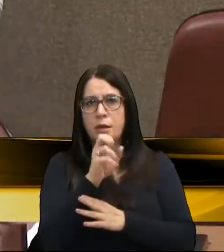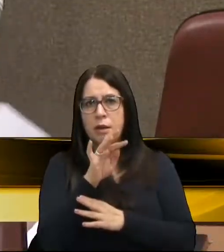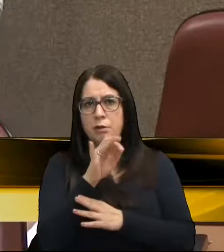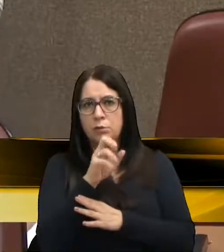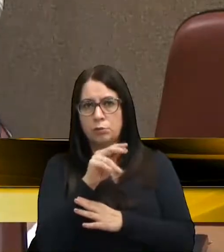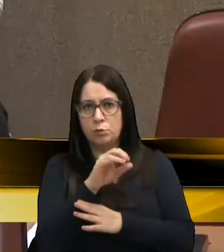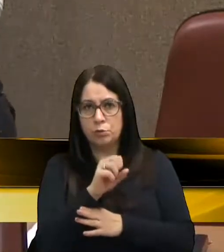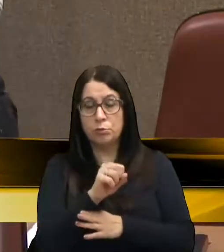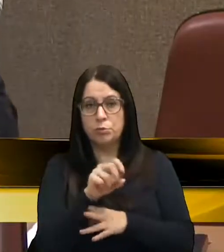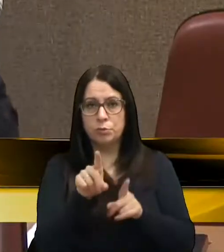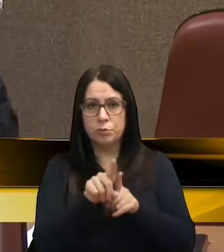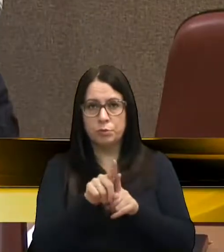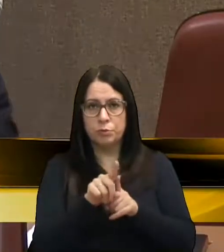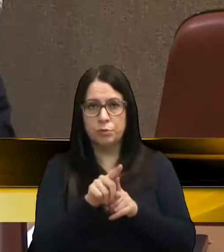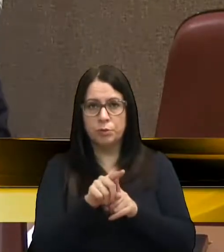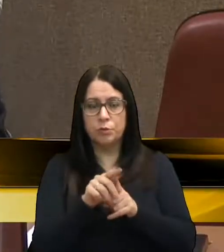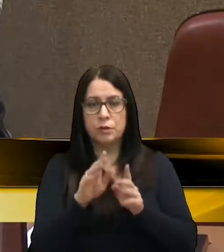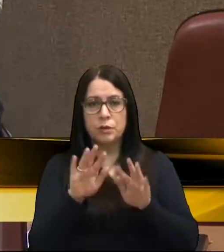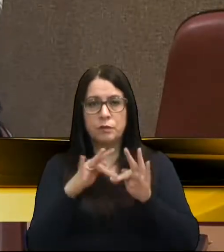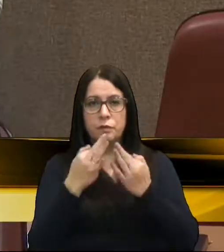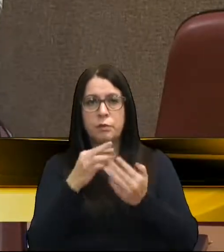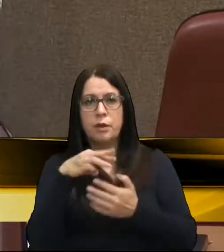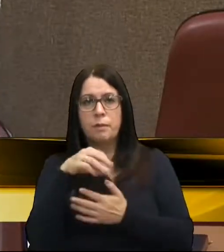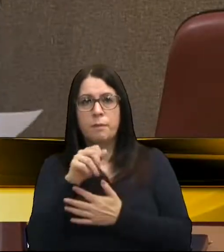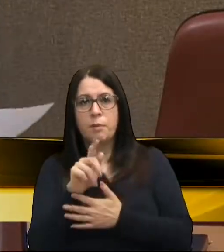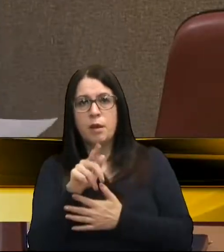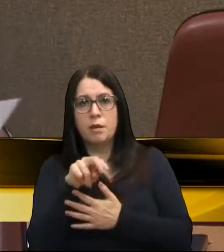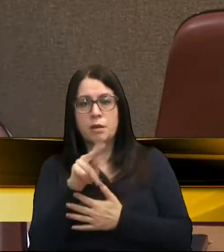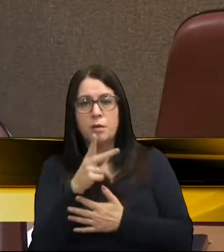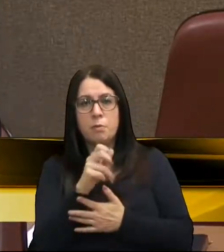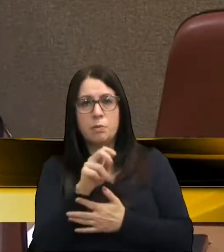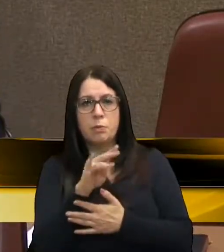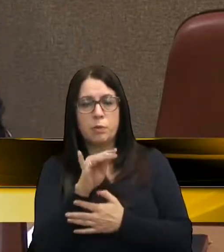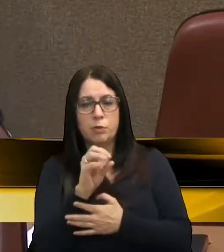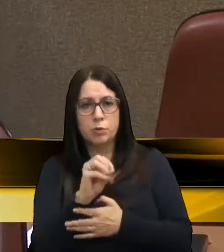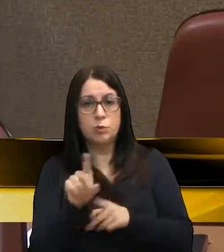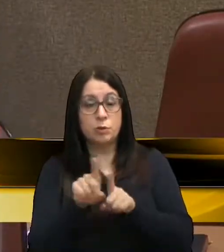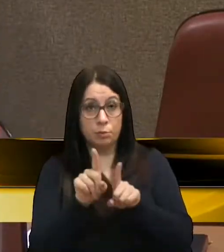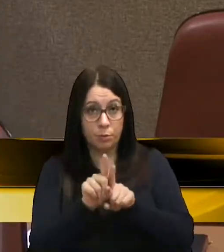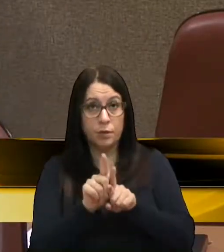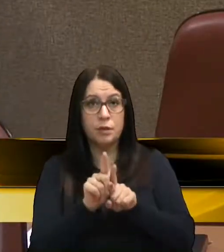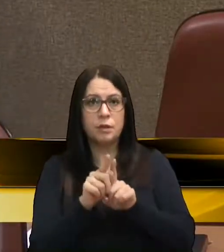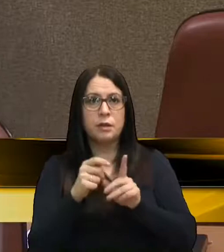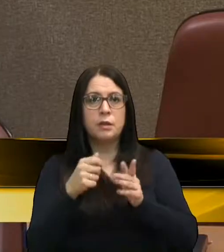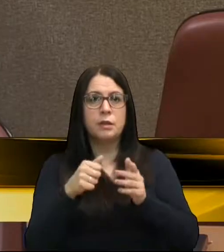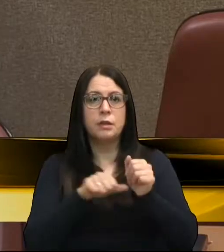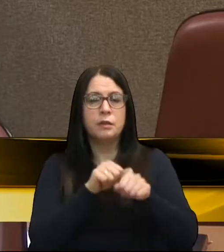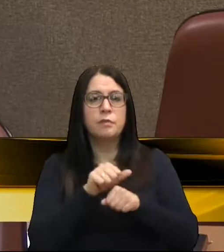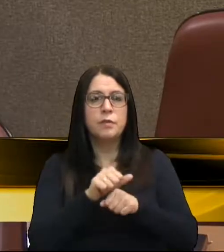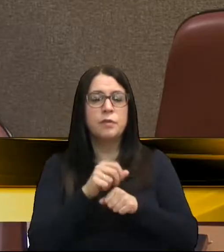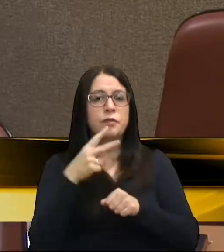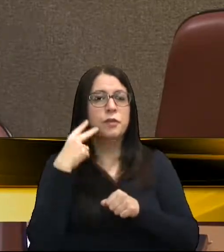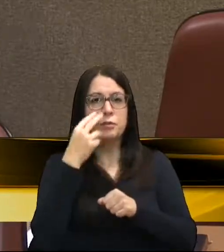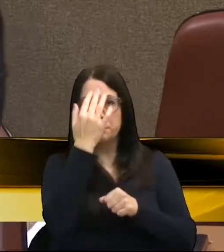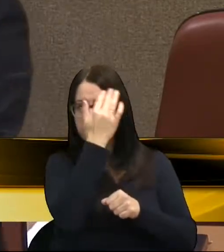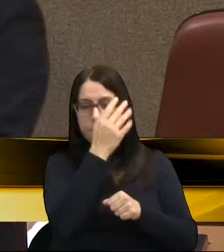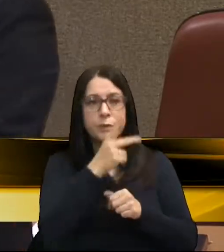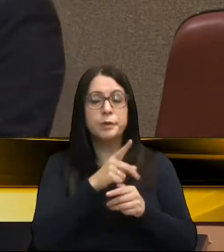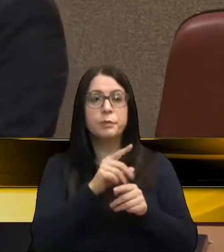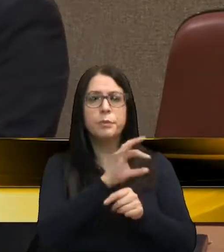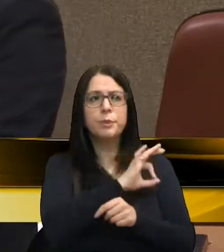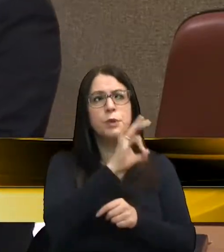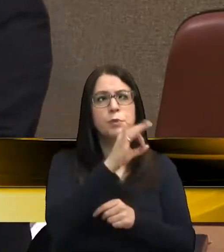questão do precatório do Manha Bosco também, e das transferências obrigatórias constitucionais. Por exemplo, vereador Adiló,